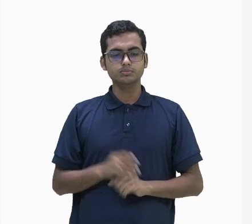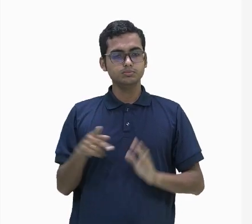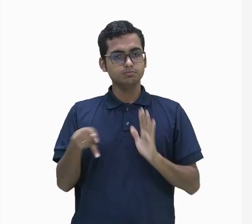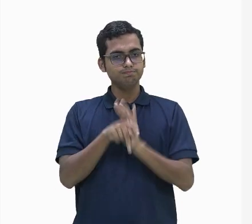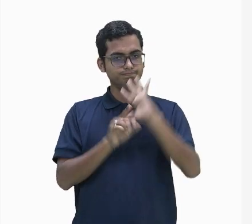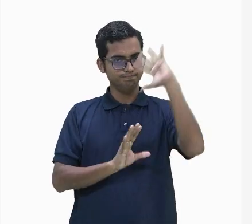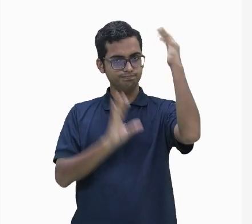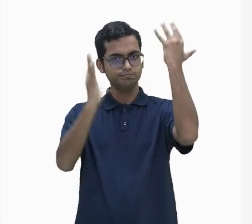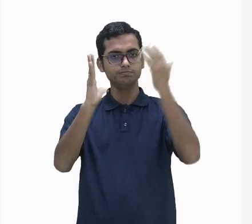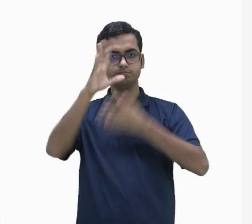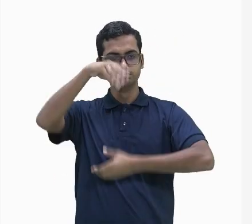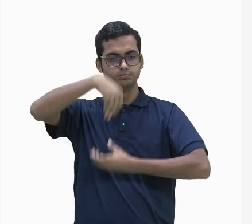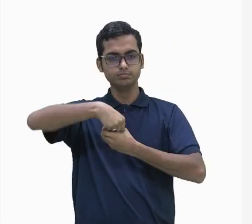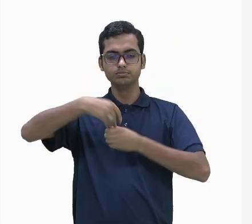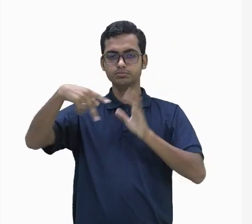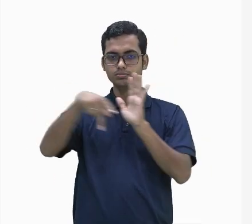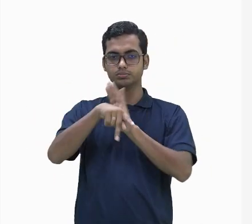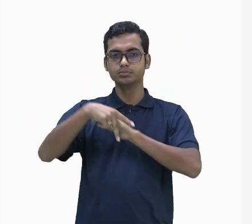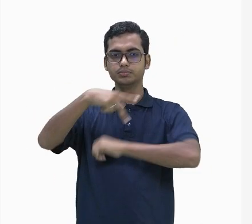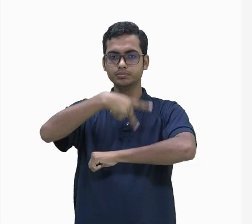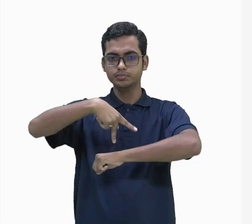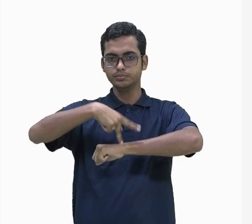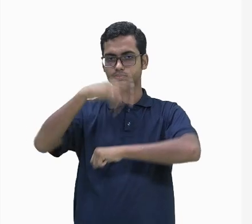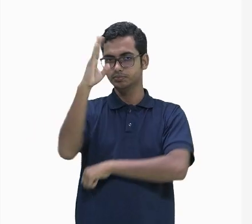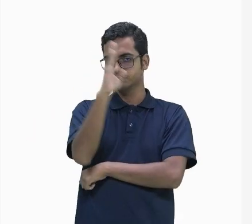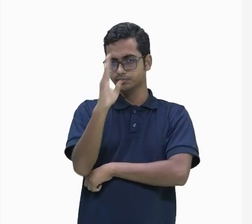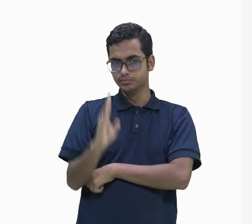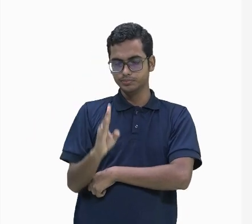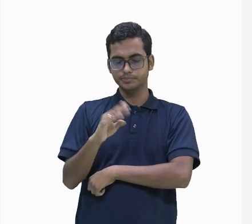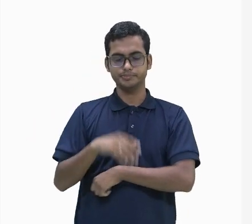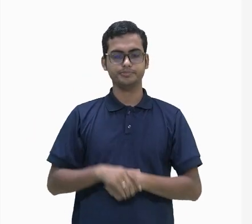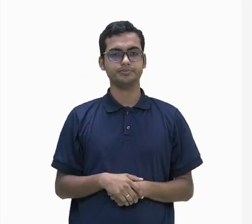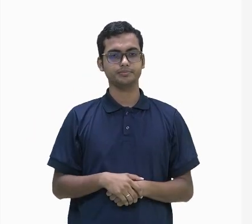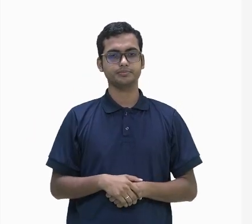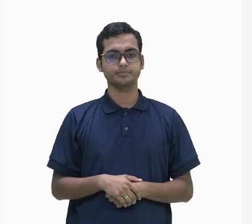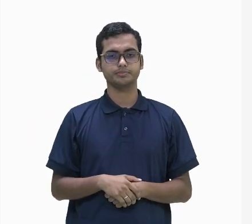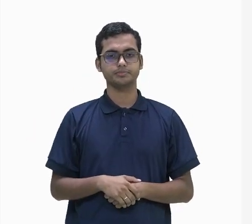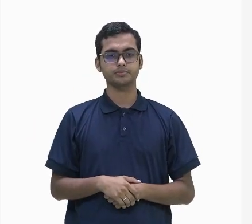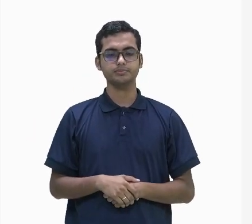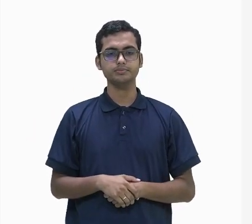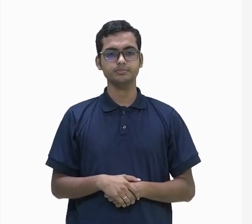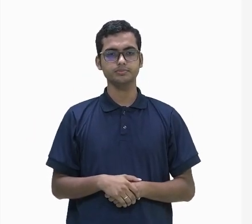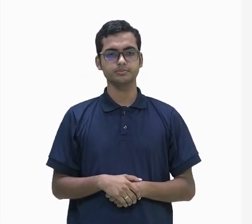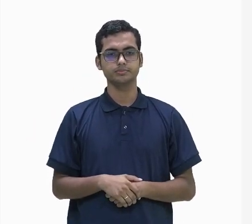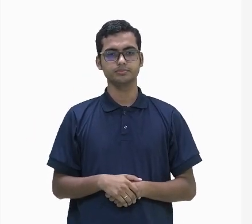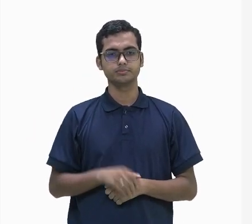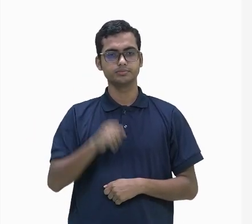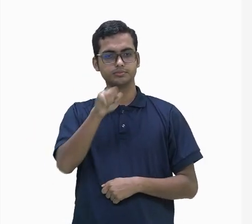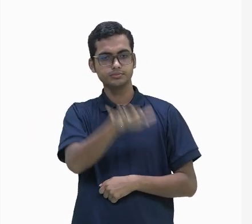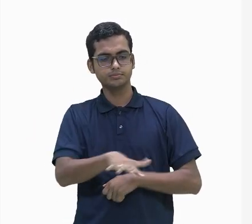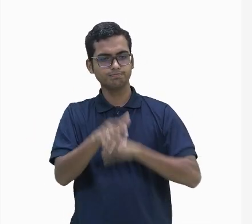do nosso país. Então, a localização da região, né, sua extensão